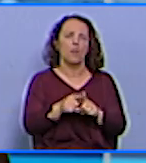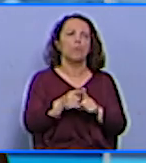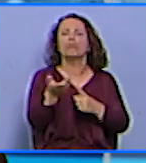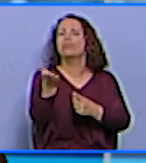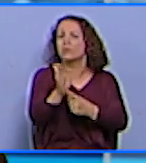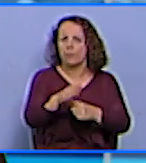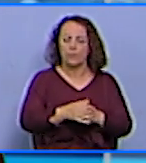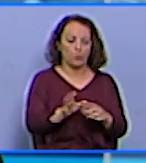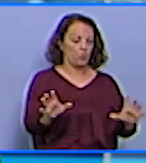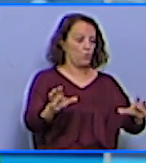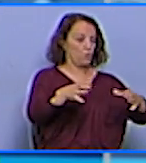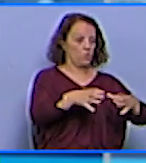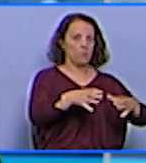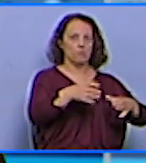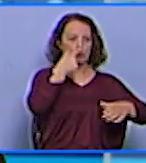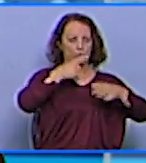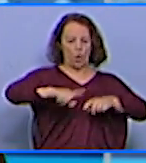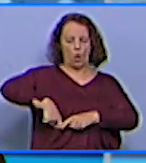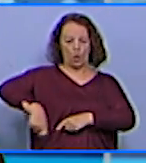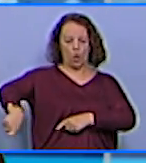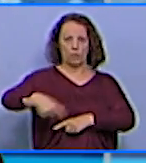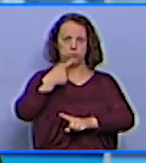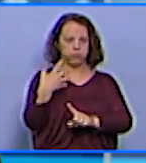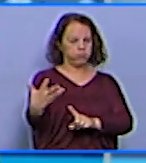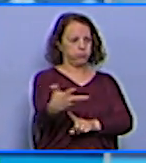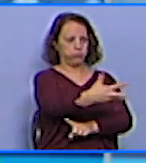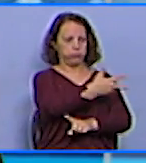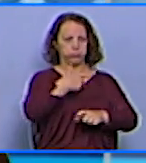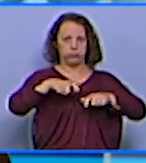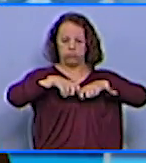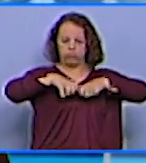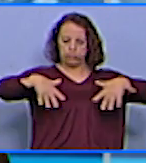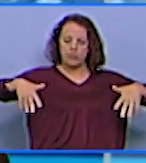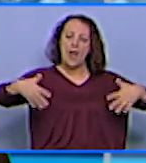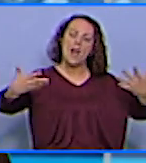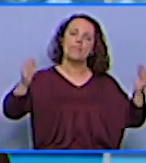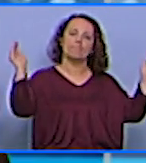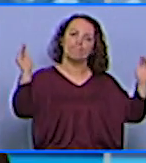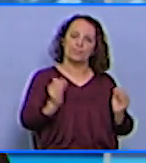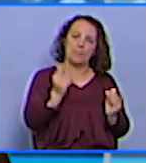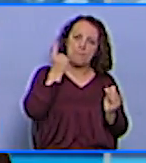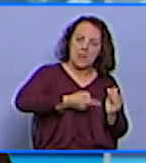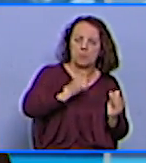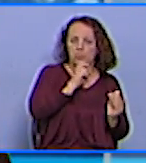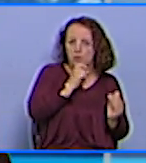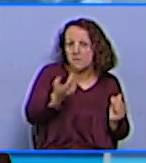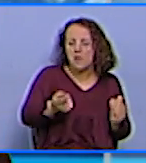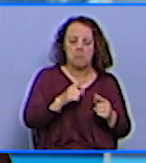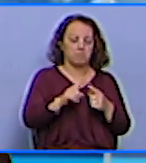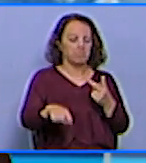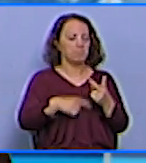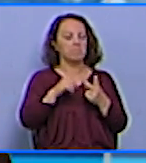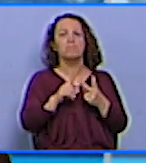em comunidades em que tenham muitos acólitos na mesma celebração, convém restringir o número. Se